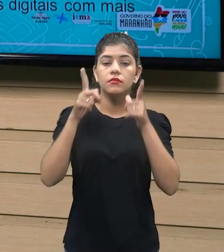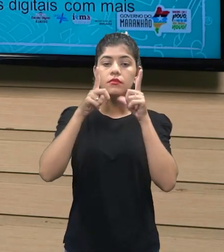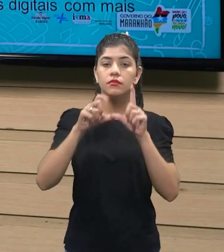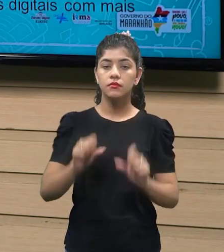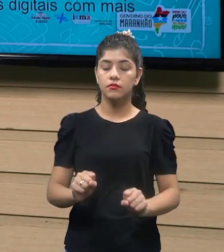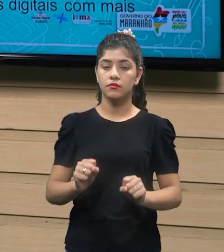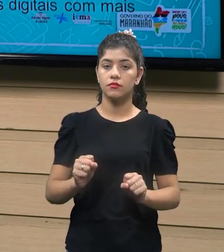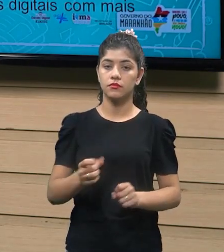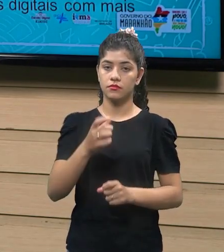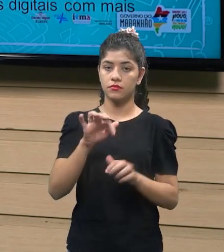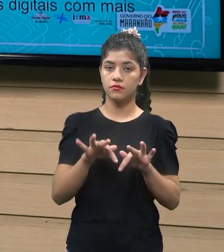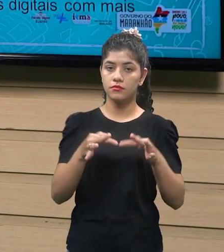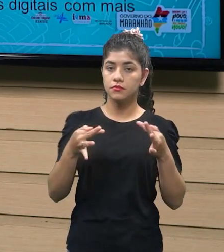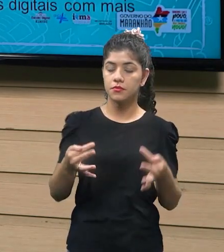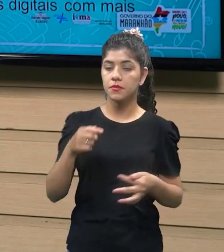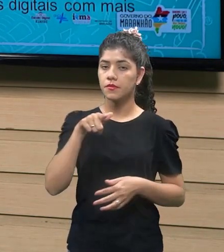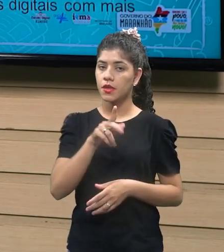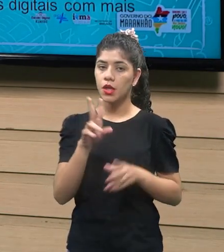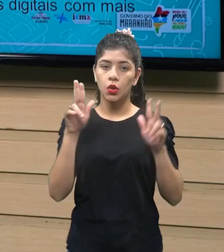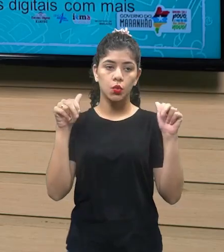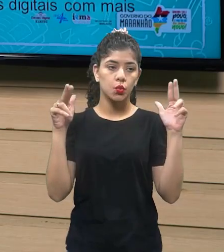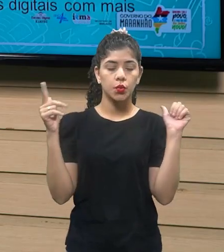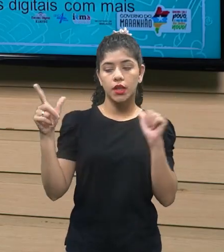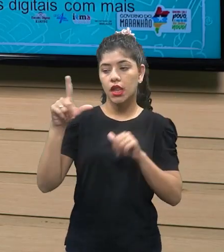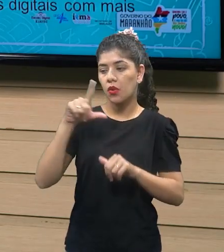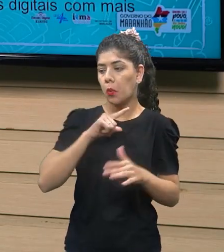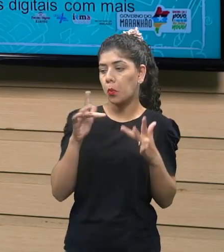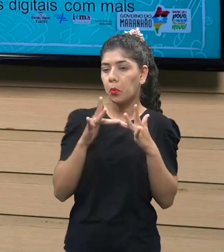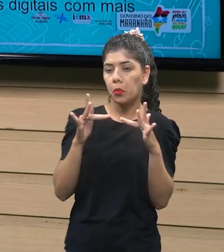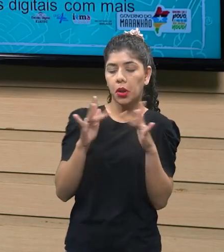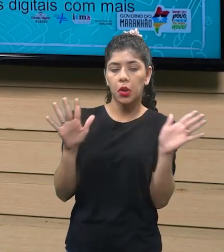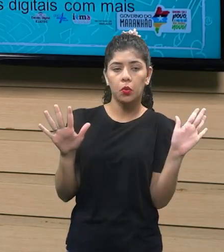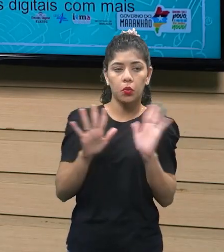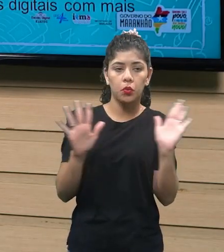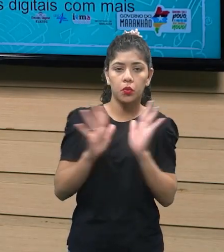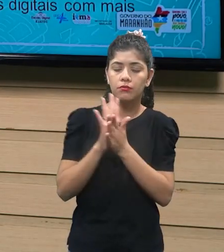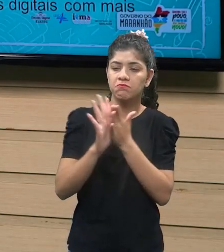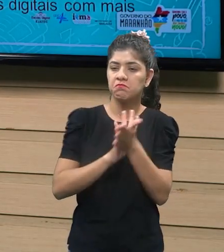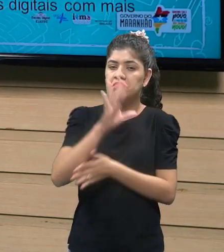mais simplificada. Então, se você nunca teve qualquer